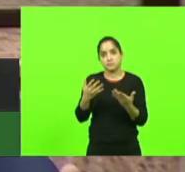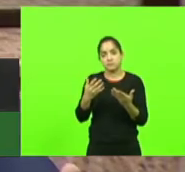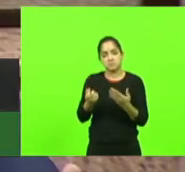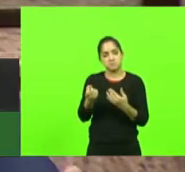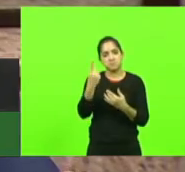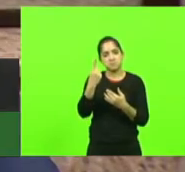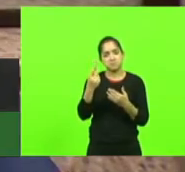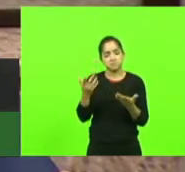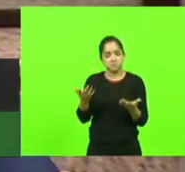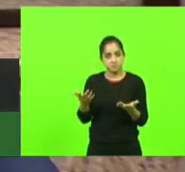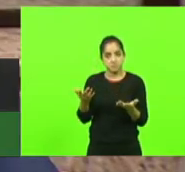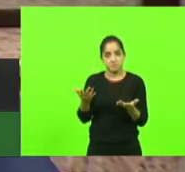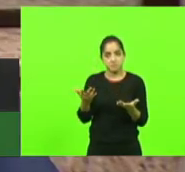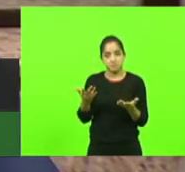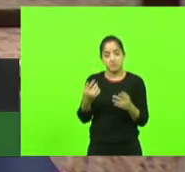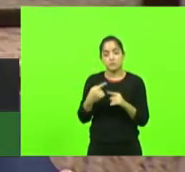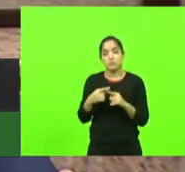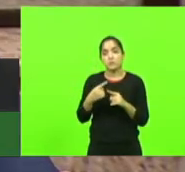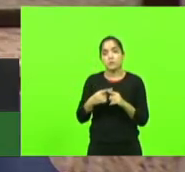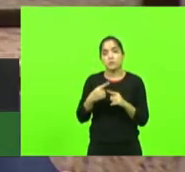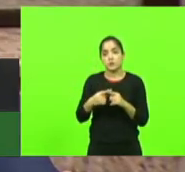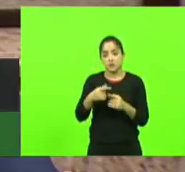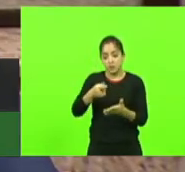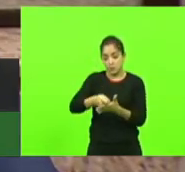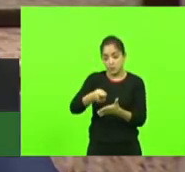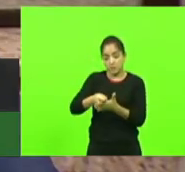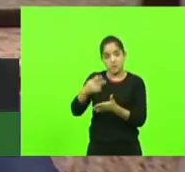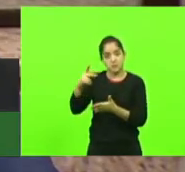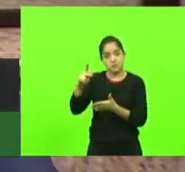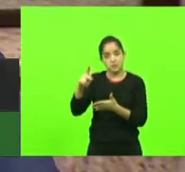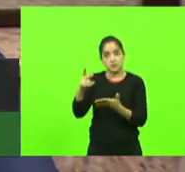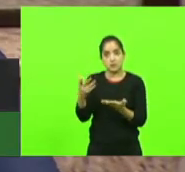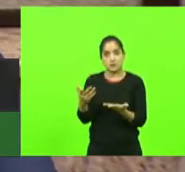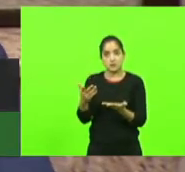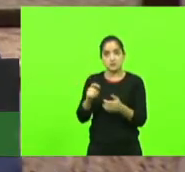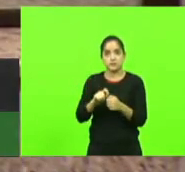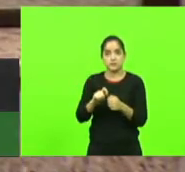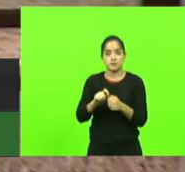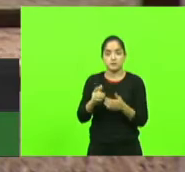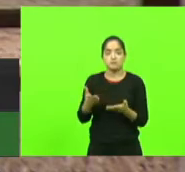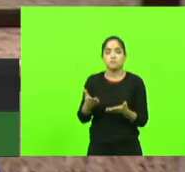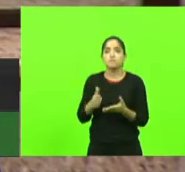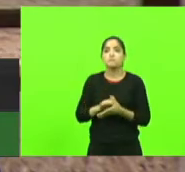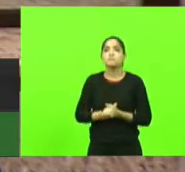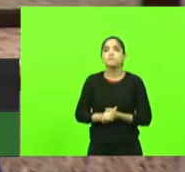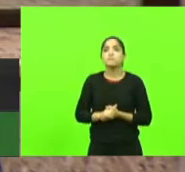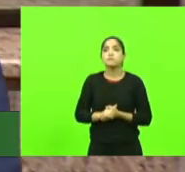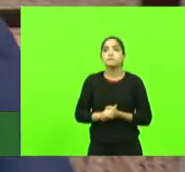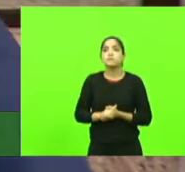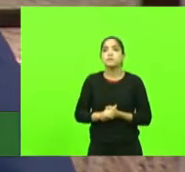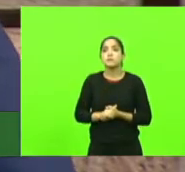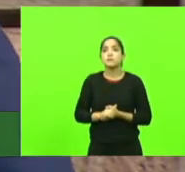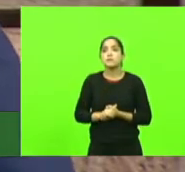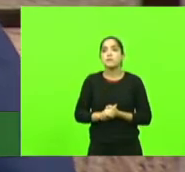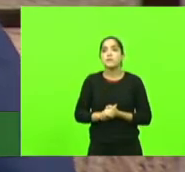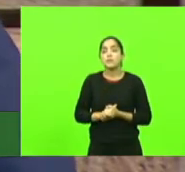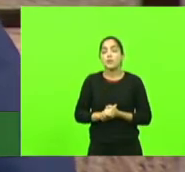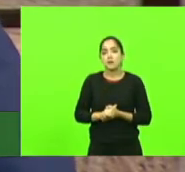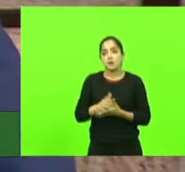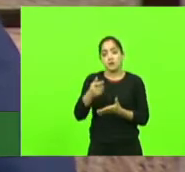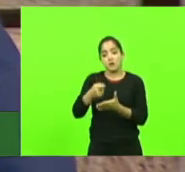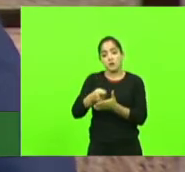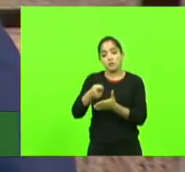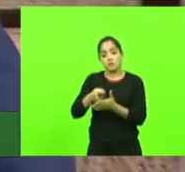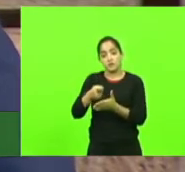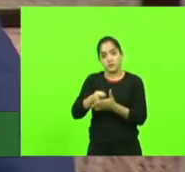muito grande, porque era a obrigação deles fazer isso aí. Mais 30 segundos, deputado. É obrigação do